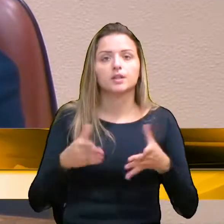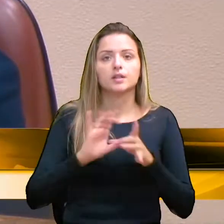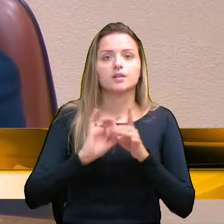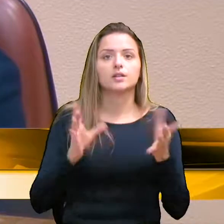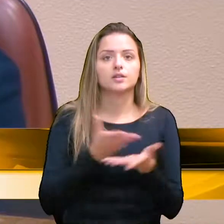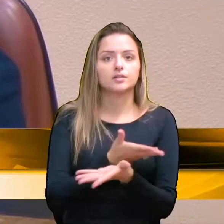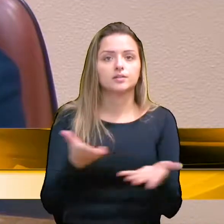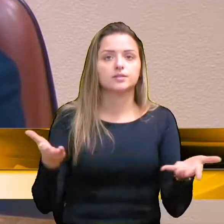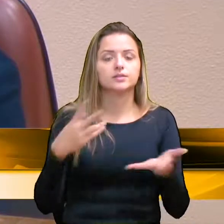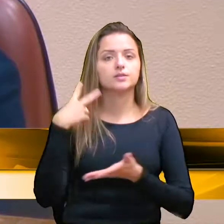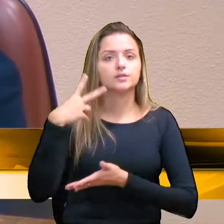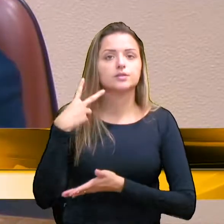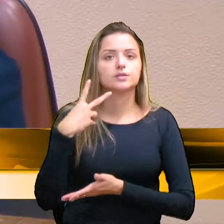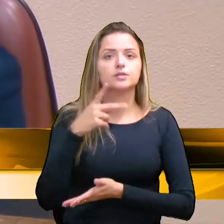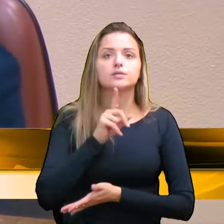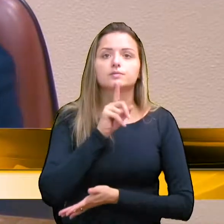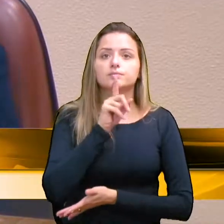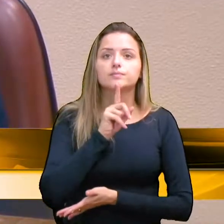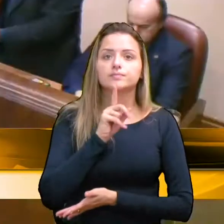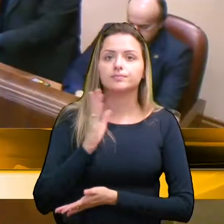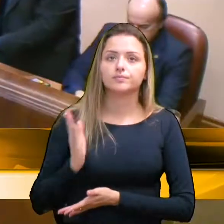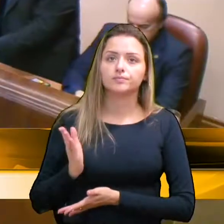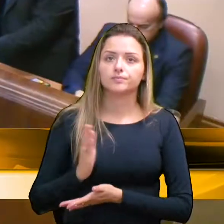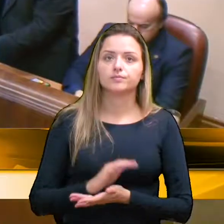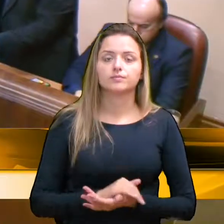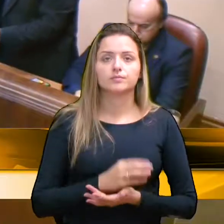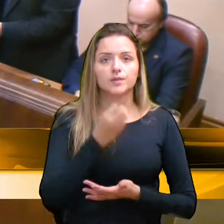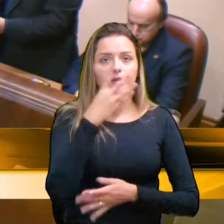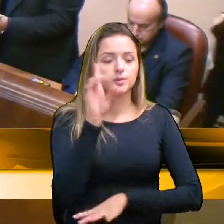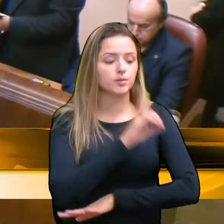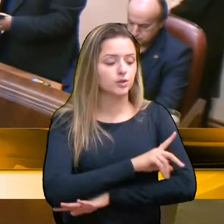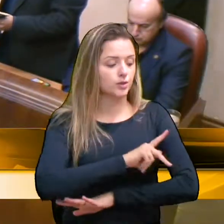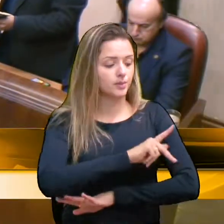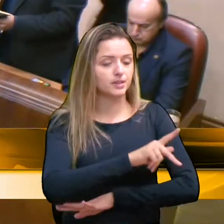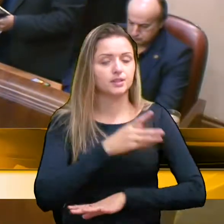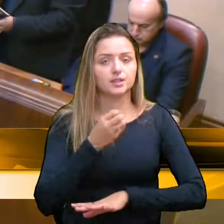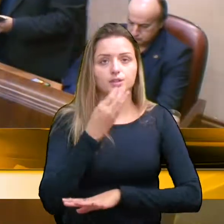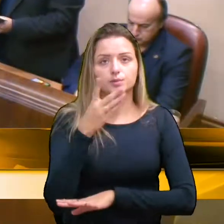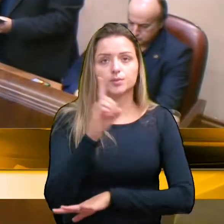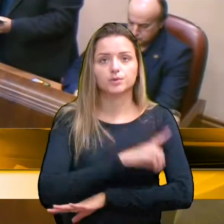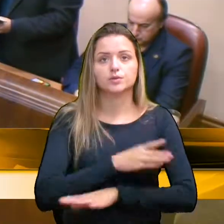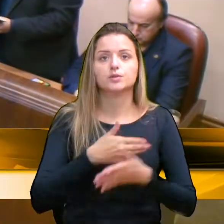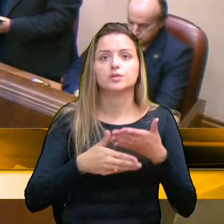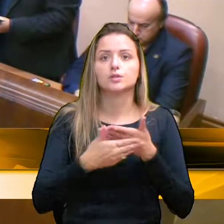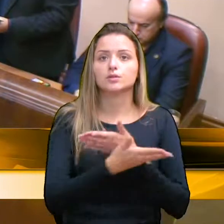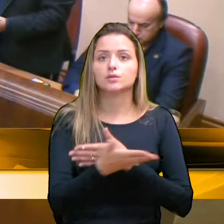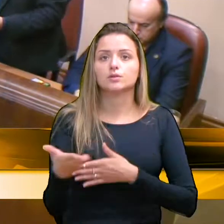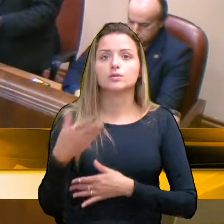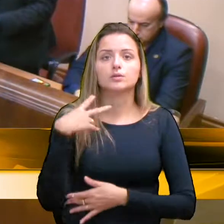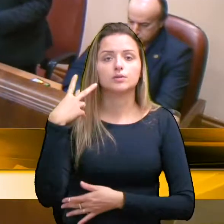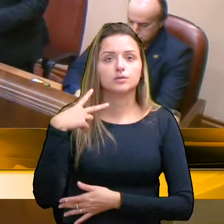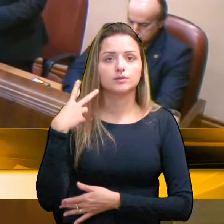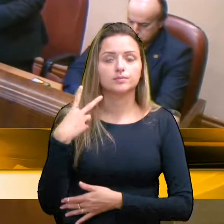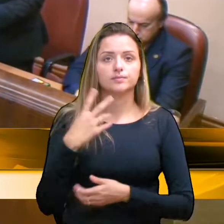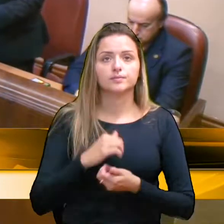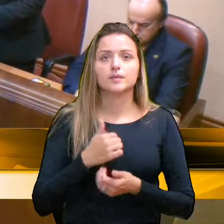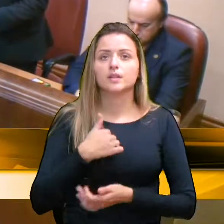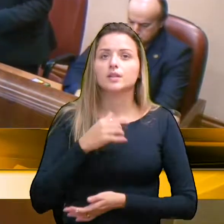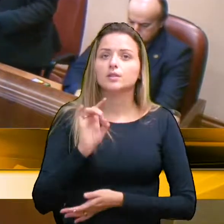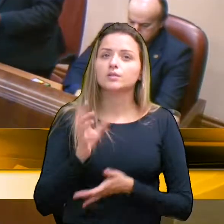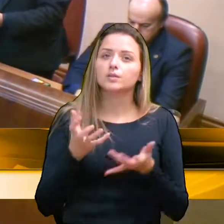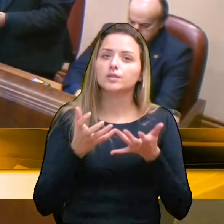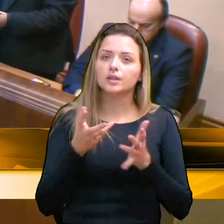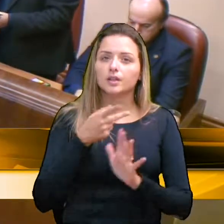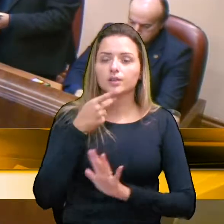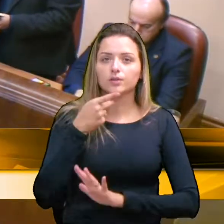senhores vereadores. Vereador Alberto Meneguzzi. Bom dia, senhor presidente. Bom dia, vereadores e vereadoras. Só fazer um registro